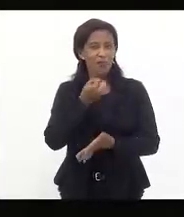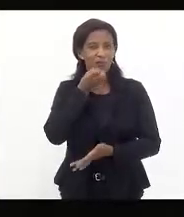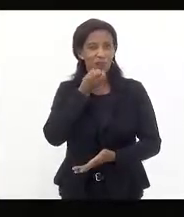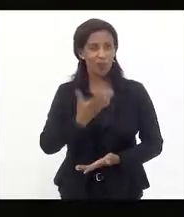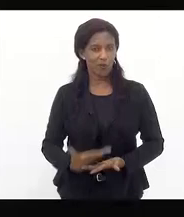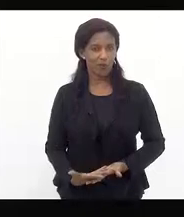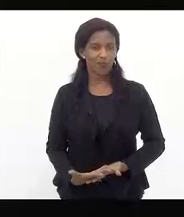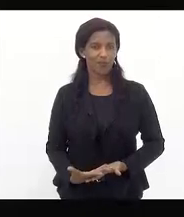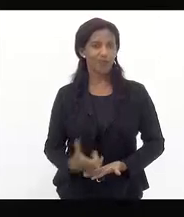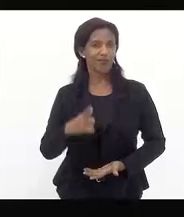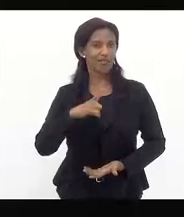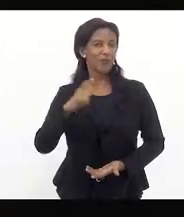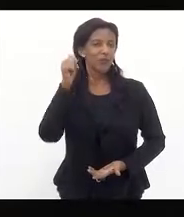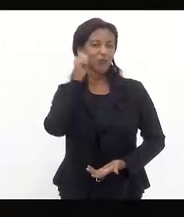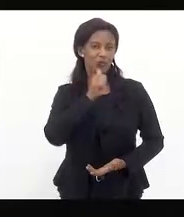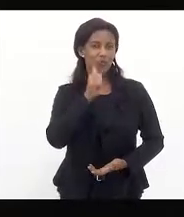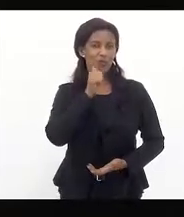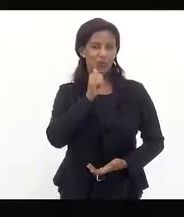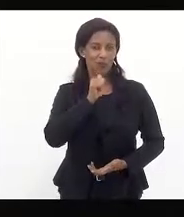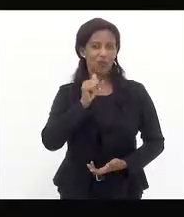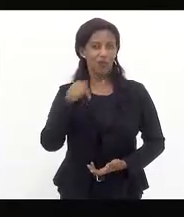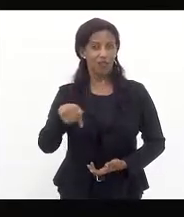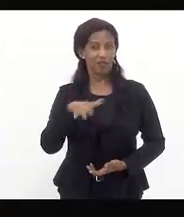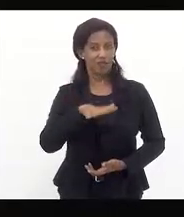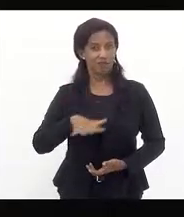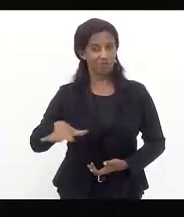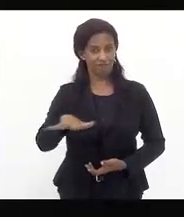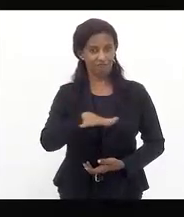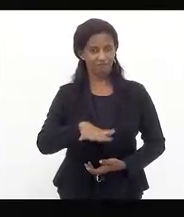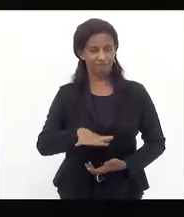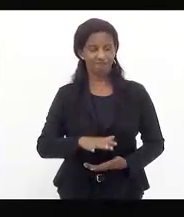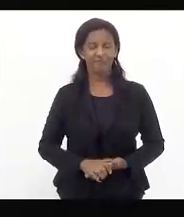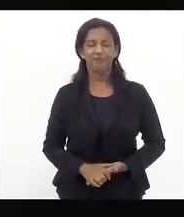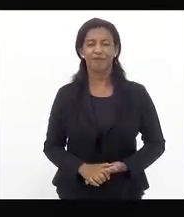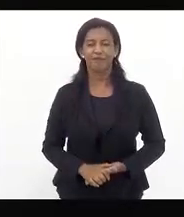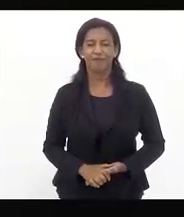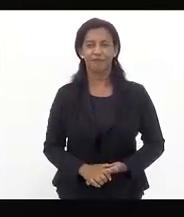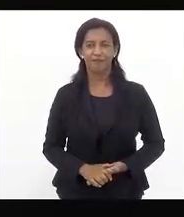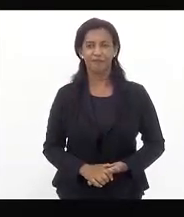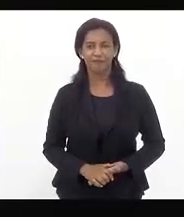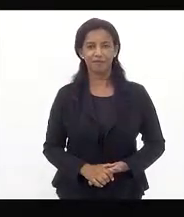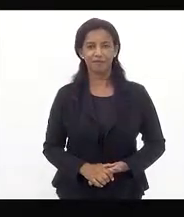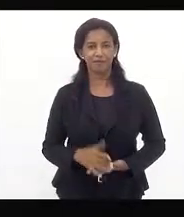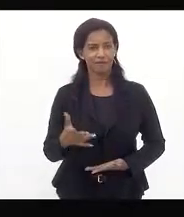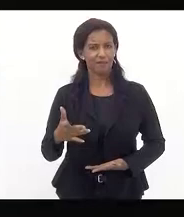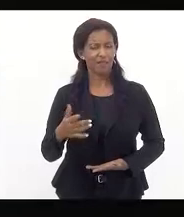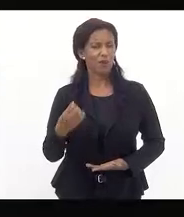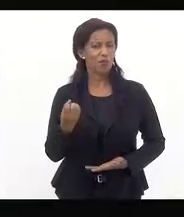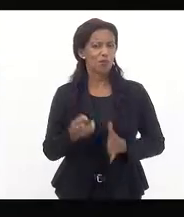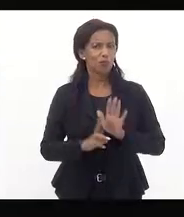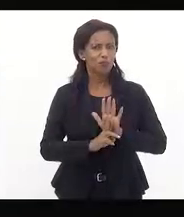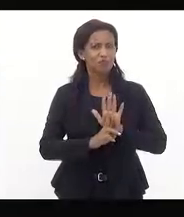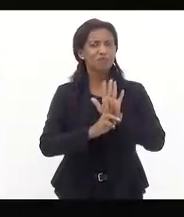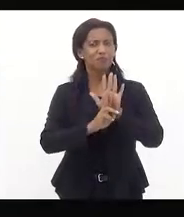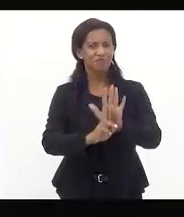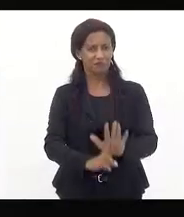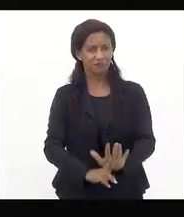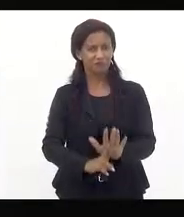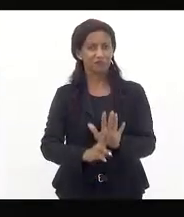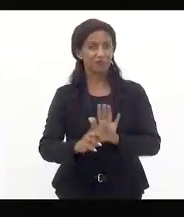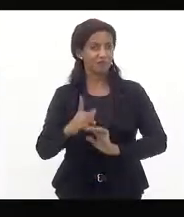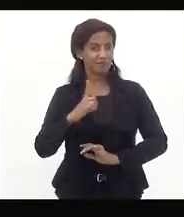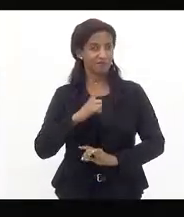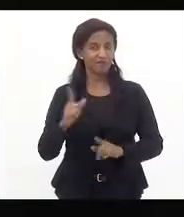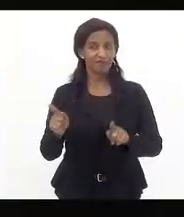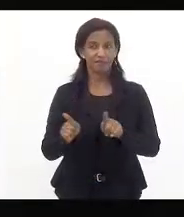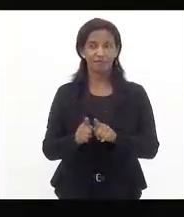bom ter mulheres nesse espaço. Isso é muito simbólico e muito representativo. Haja